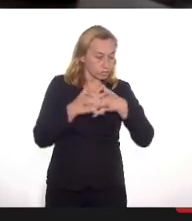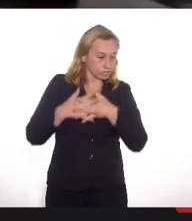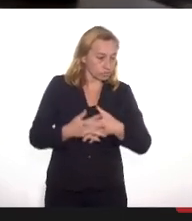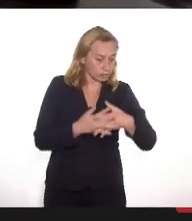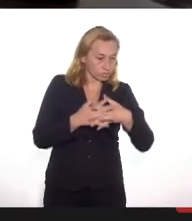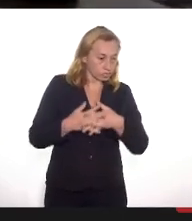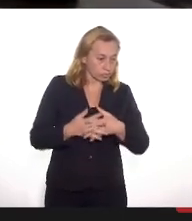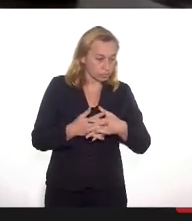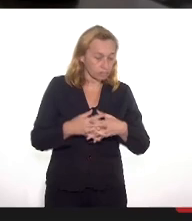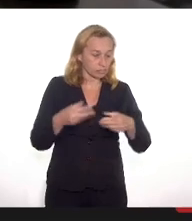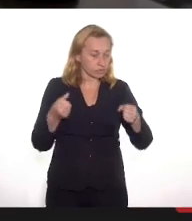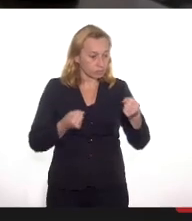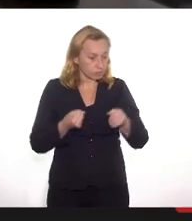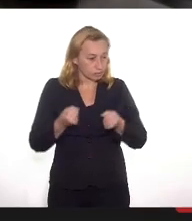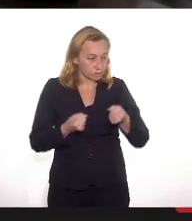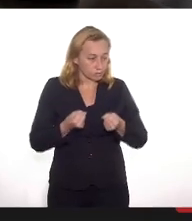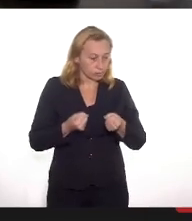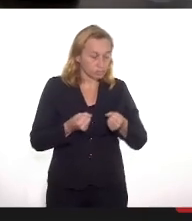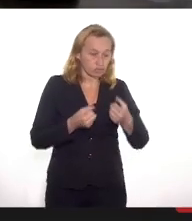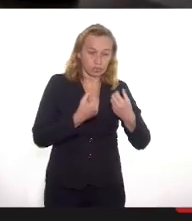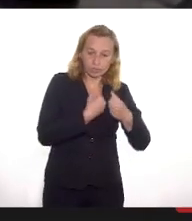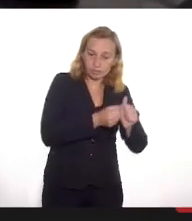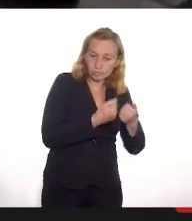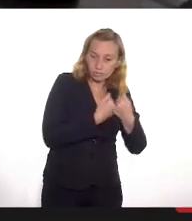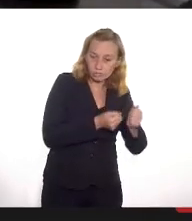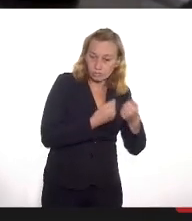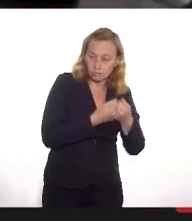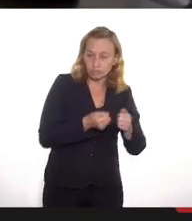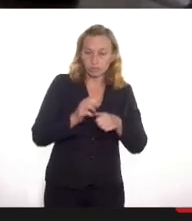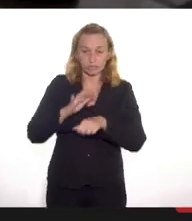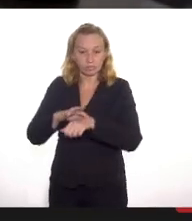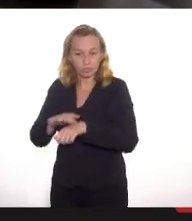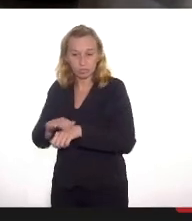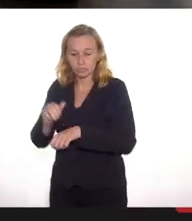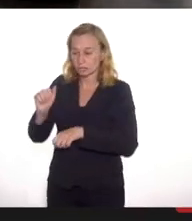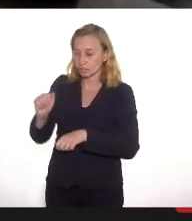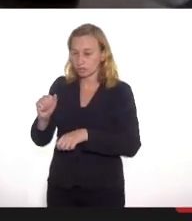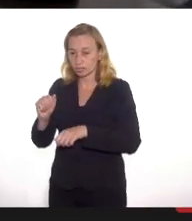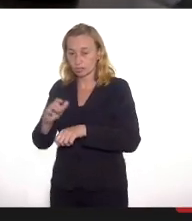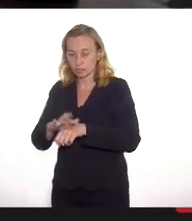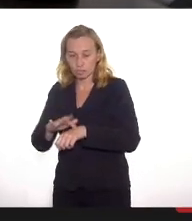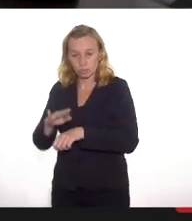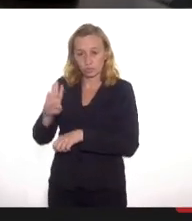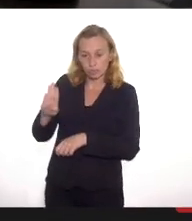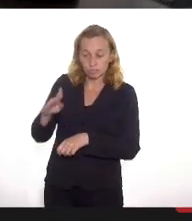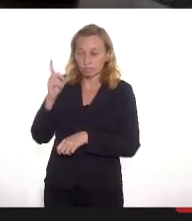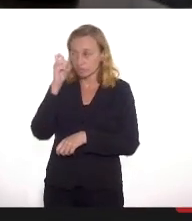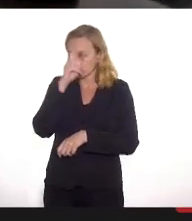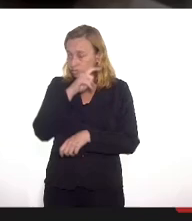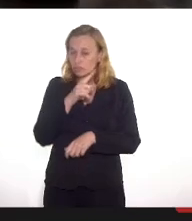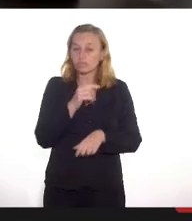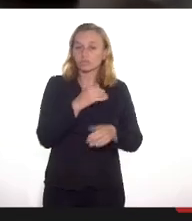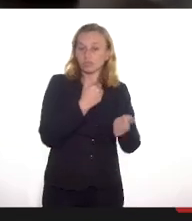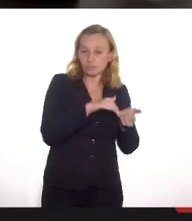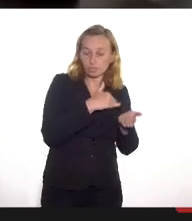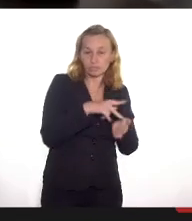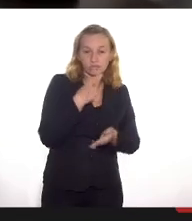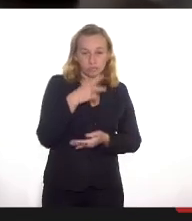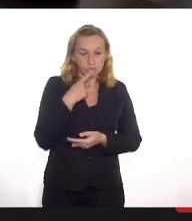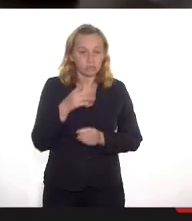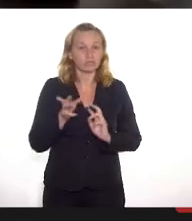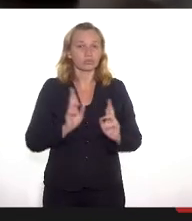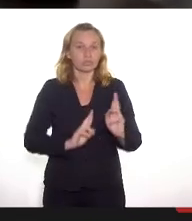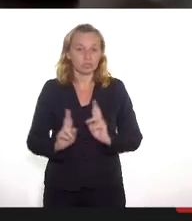ou ele é tem como a umidade assim assado então isso tudo dificulta bastante como secretária que ele falou